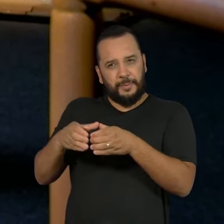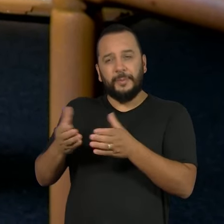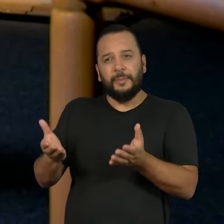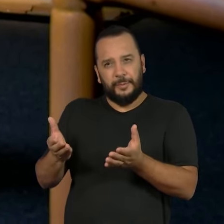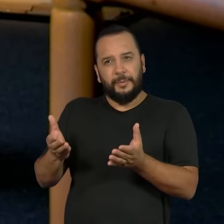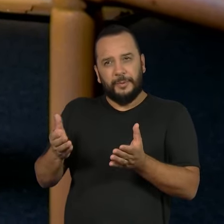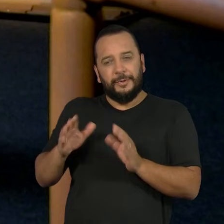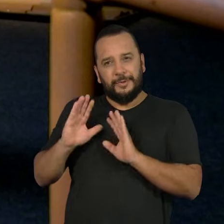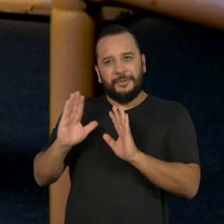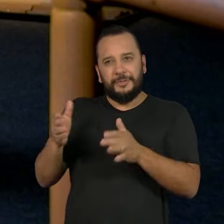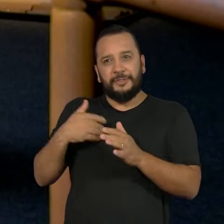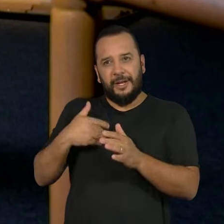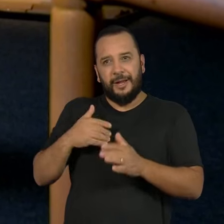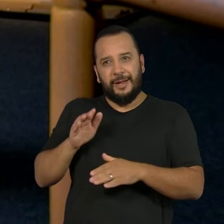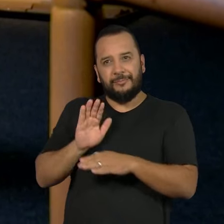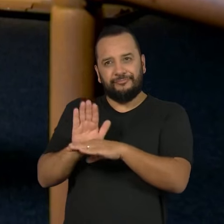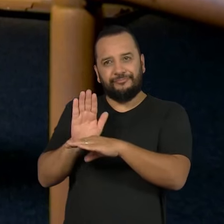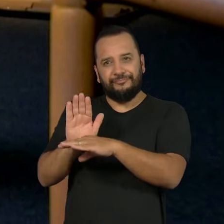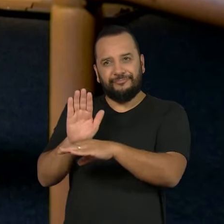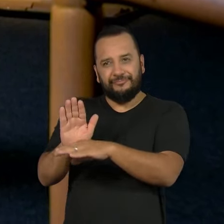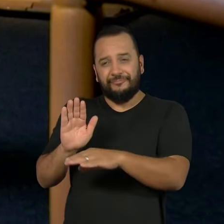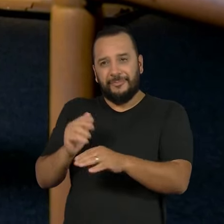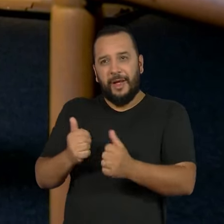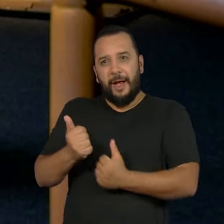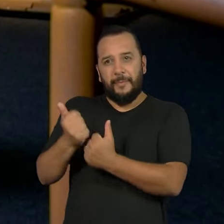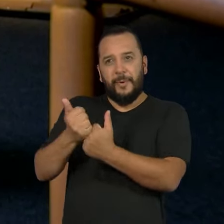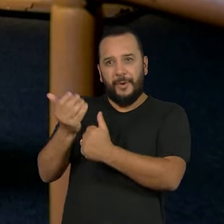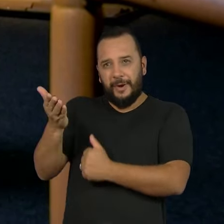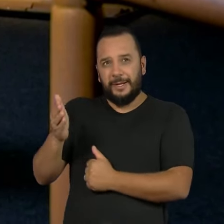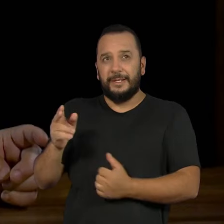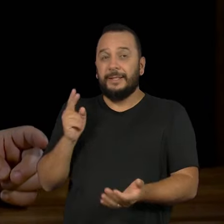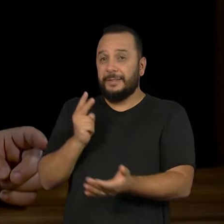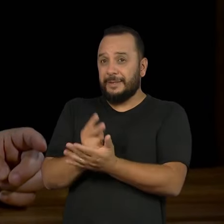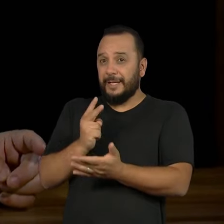eh mas ele é sempre supervalorizado